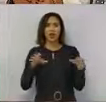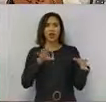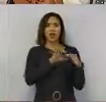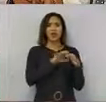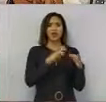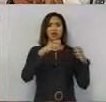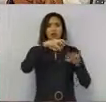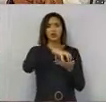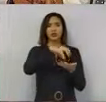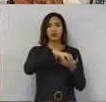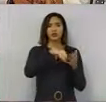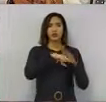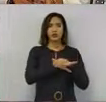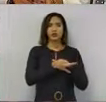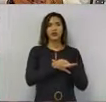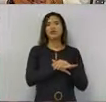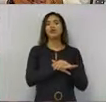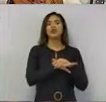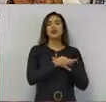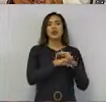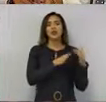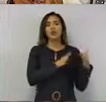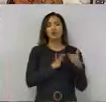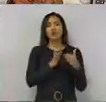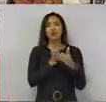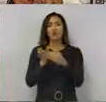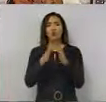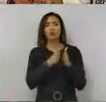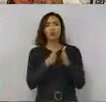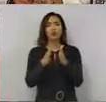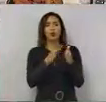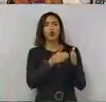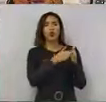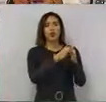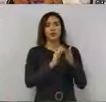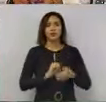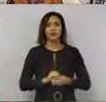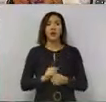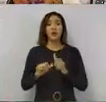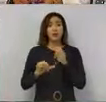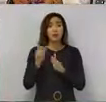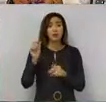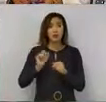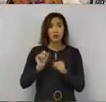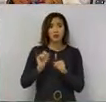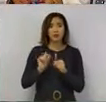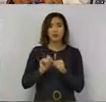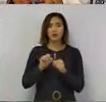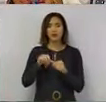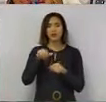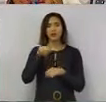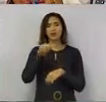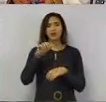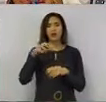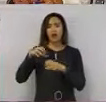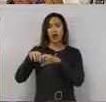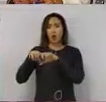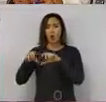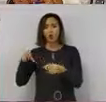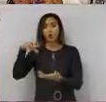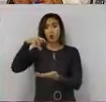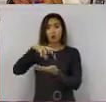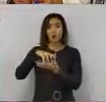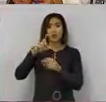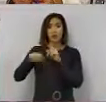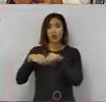reservação, e desse centro de reservação é que é feita a distribuição. Então primeiro vai ser feita a adutora, o centro de reservação e